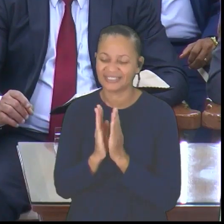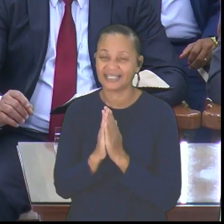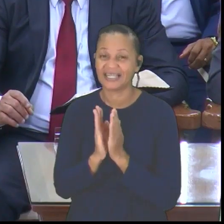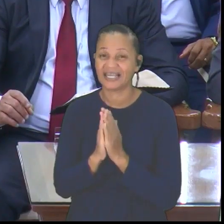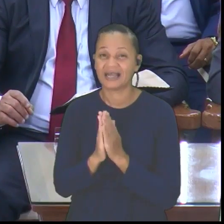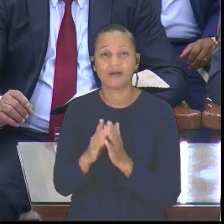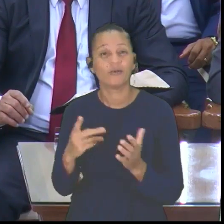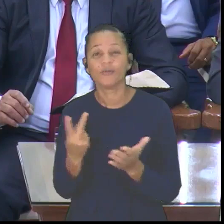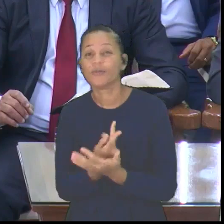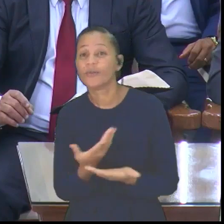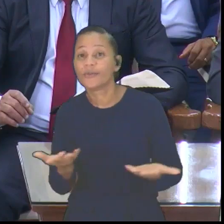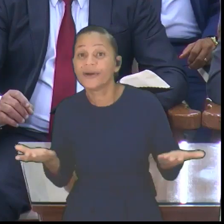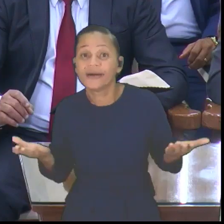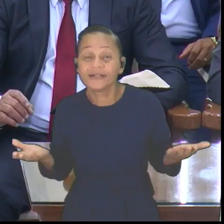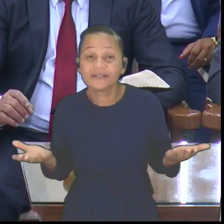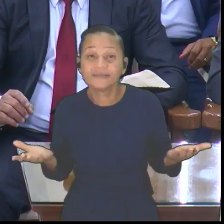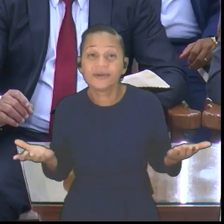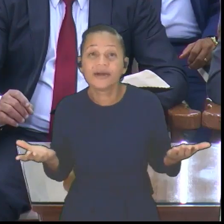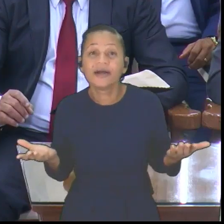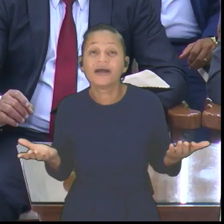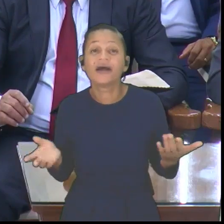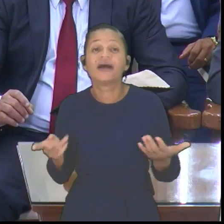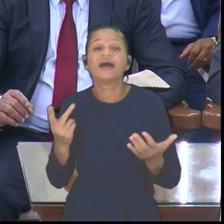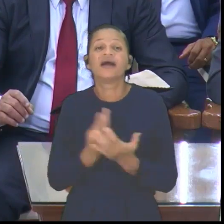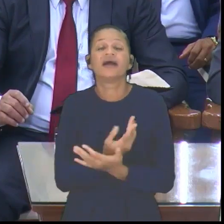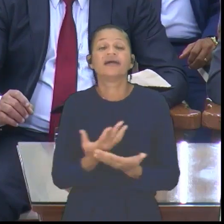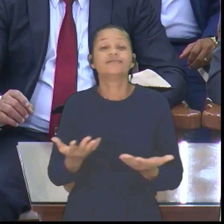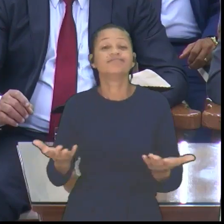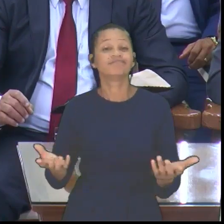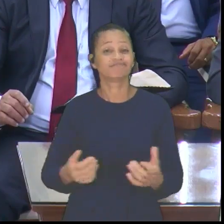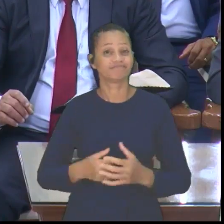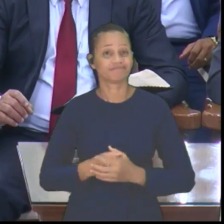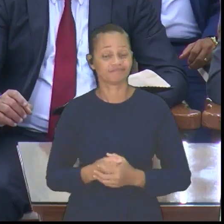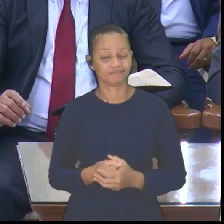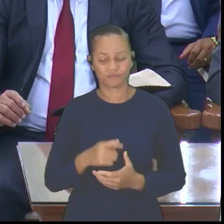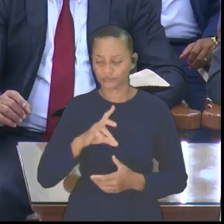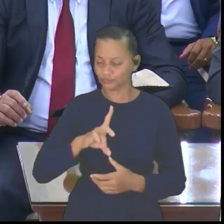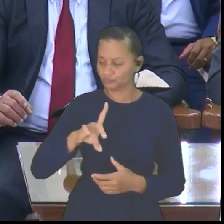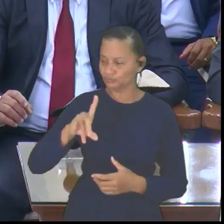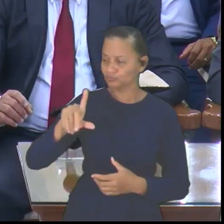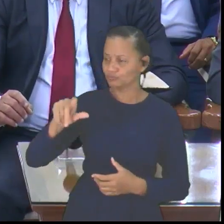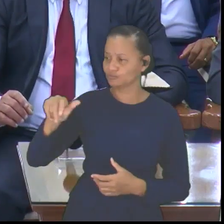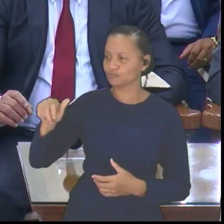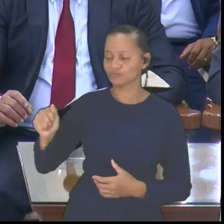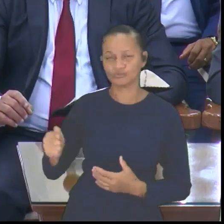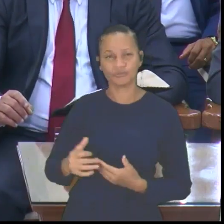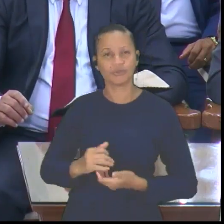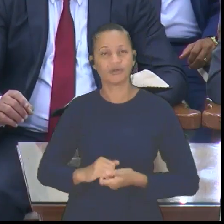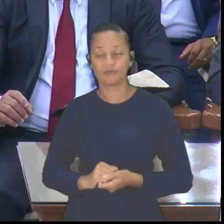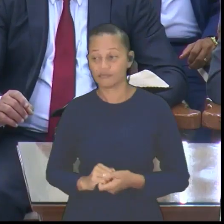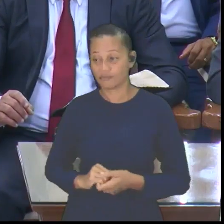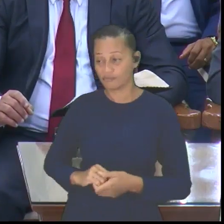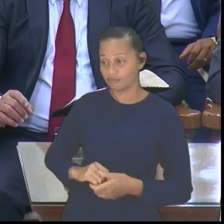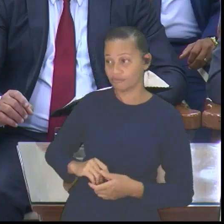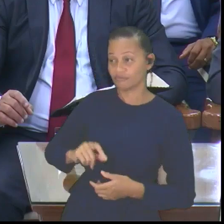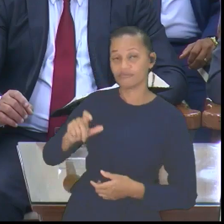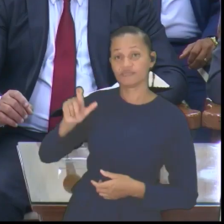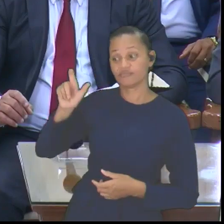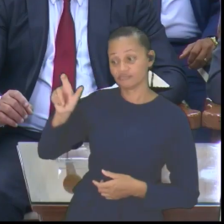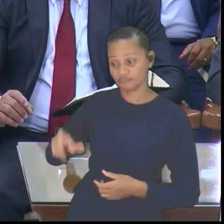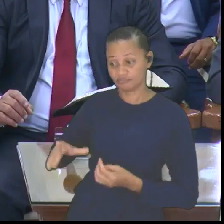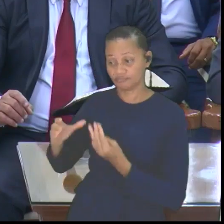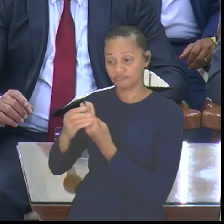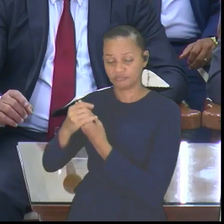E o que aconteceu? O que aconteceu que um belo dia, Mardoqueu mandou um recado para